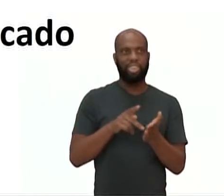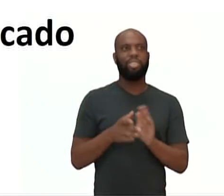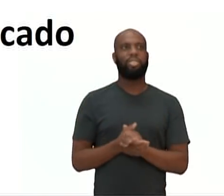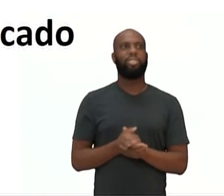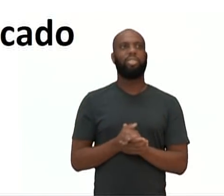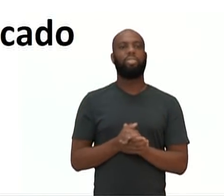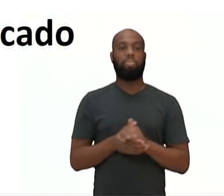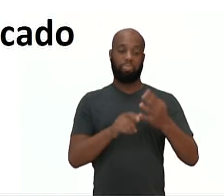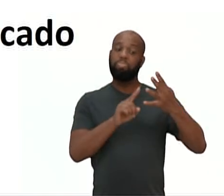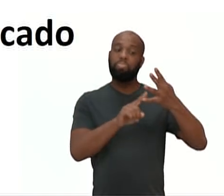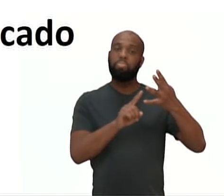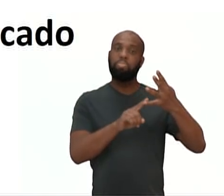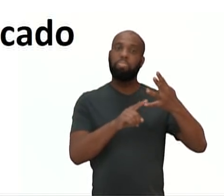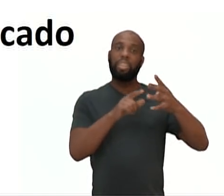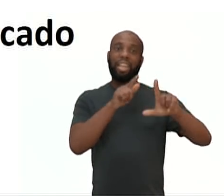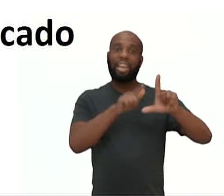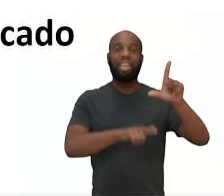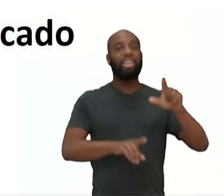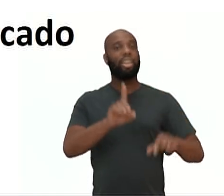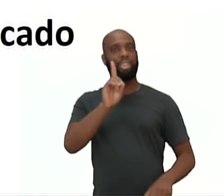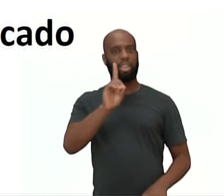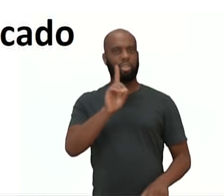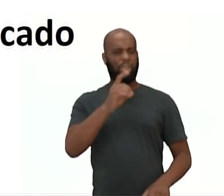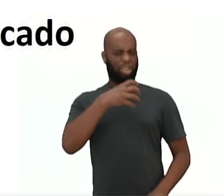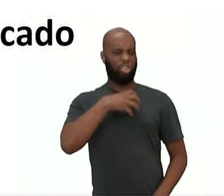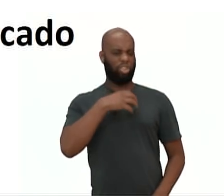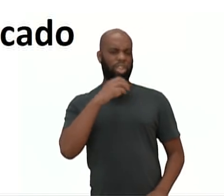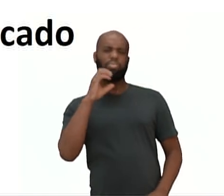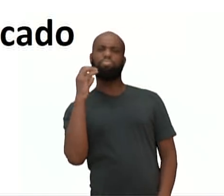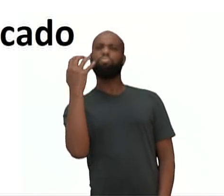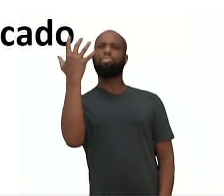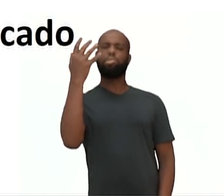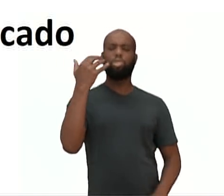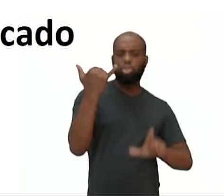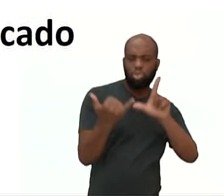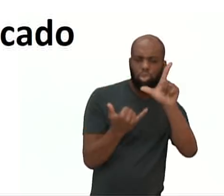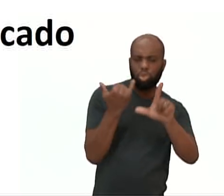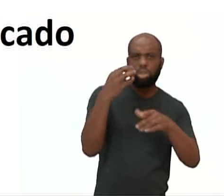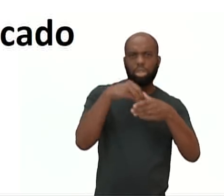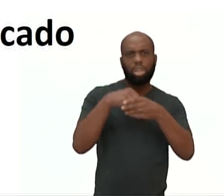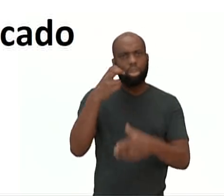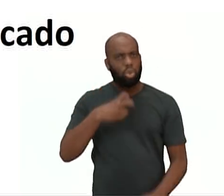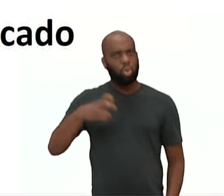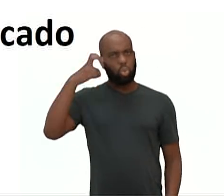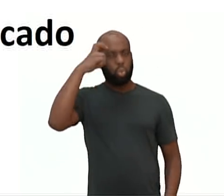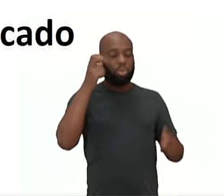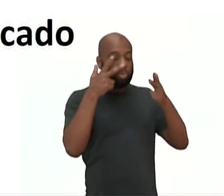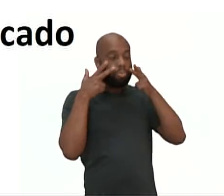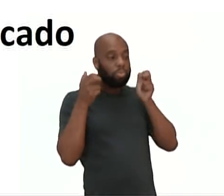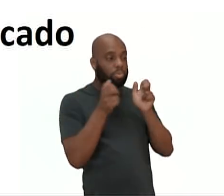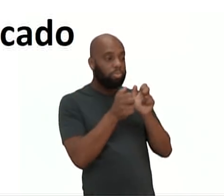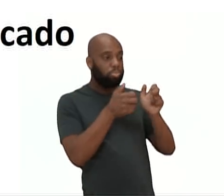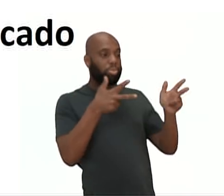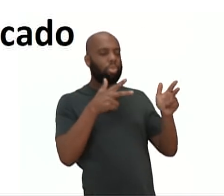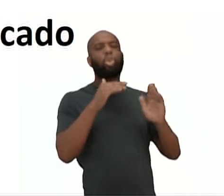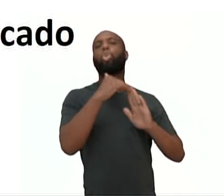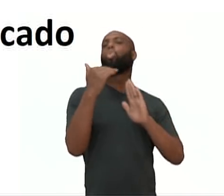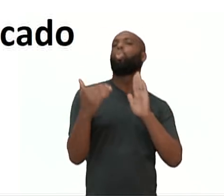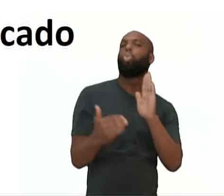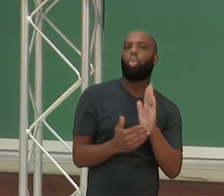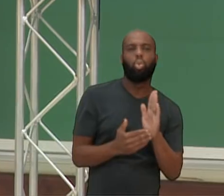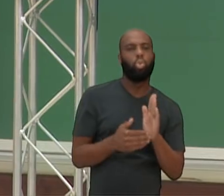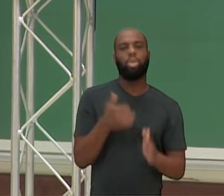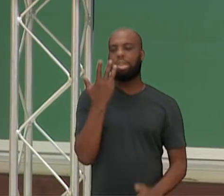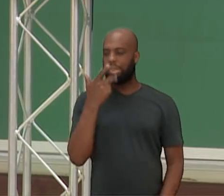lá, como ocorre o lúdico na cultura indígena? Ela é comum entre todos, sendo praticado por crianças, mulheres